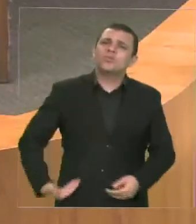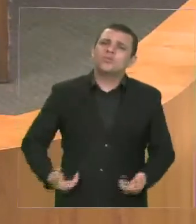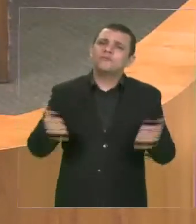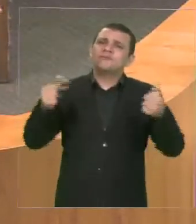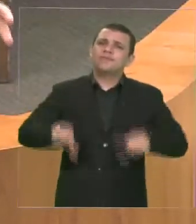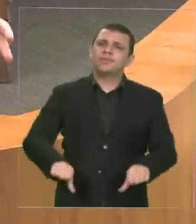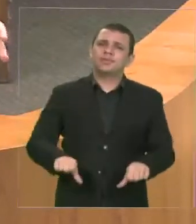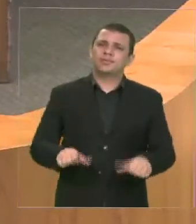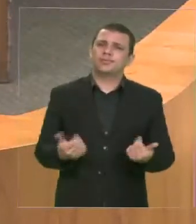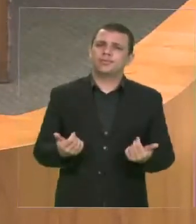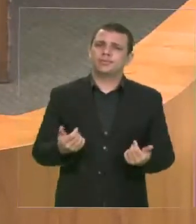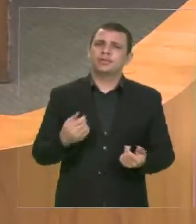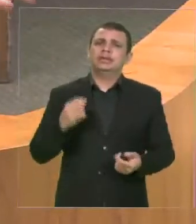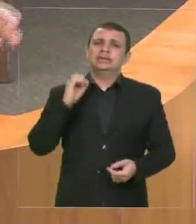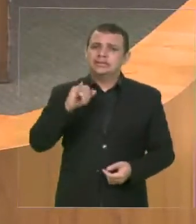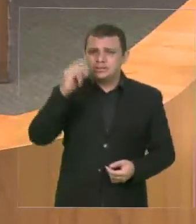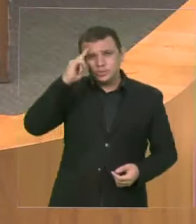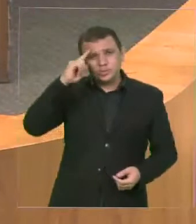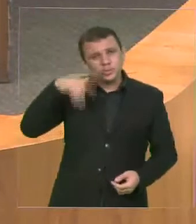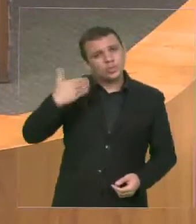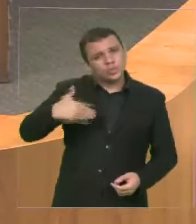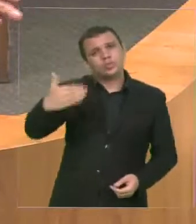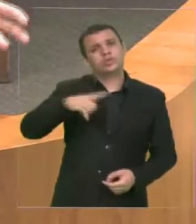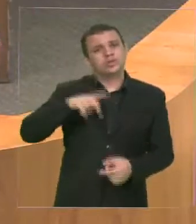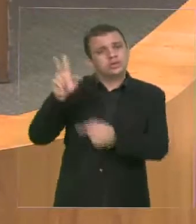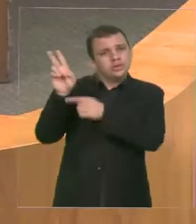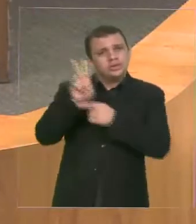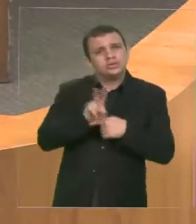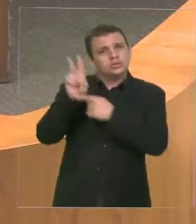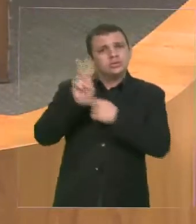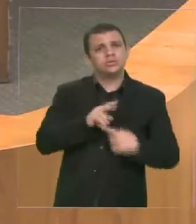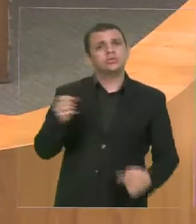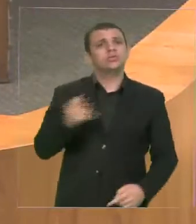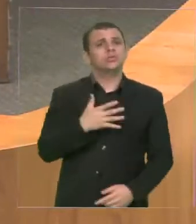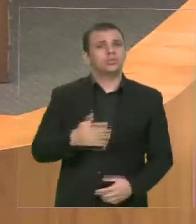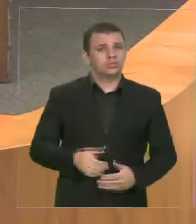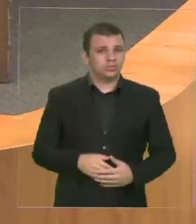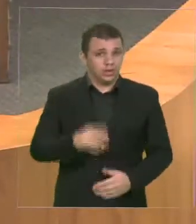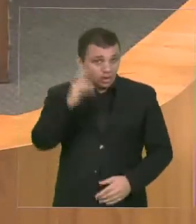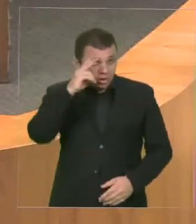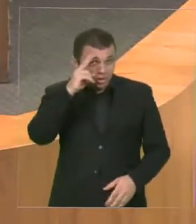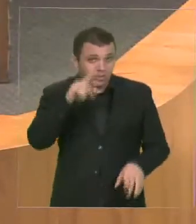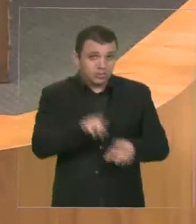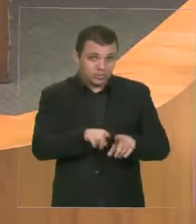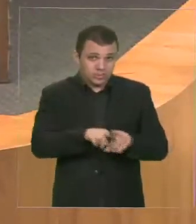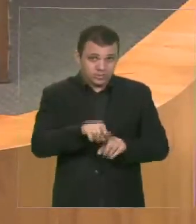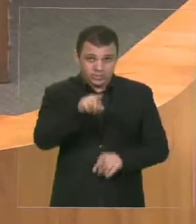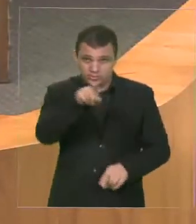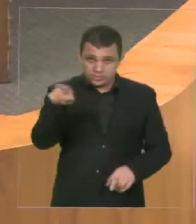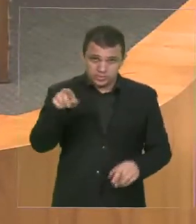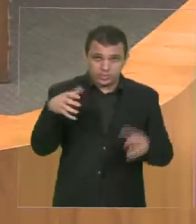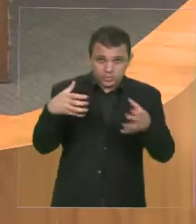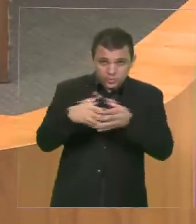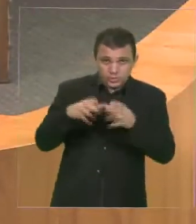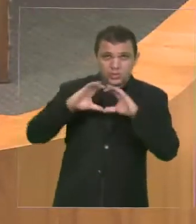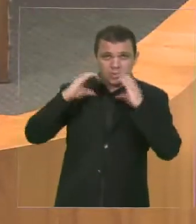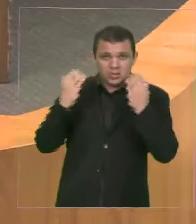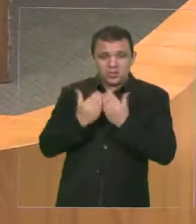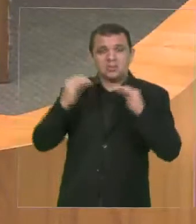se cada dia que passa, nós temos novos empréstimos? Lembrando que esses empréstimos, para o comunista que gosta de